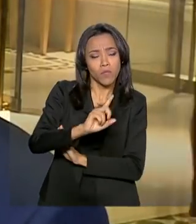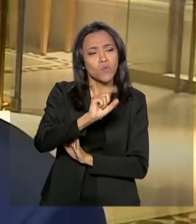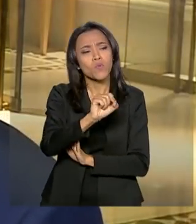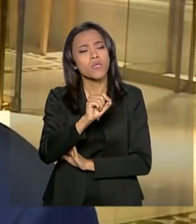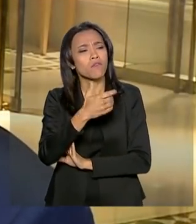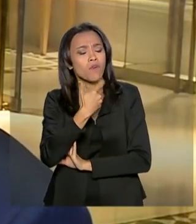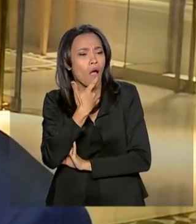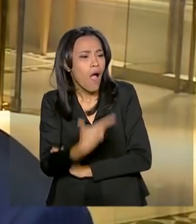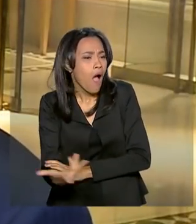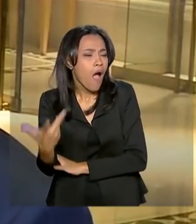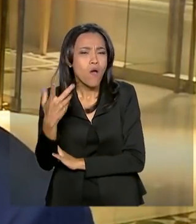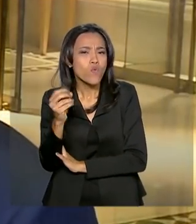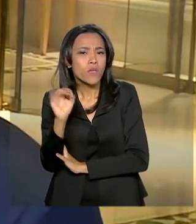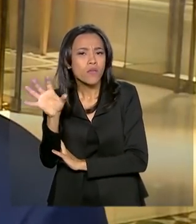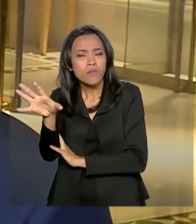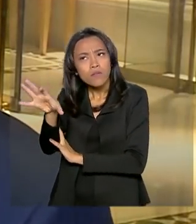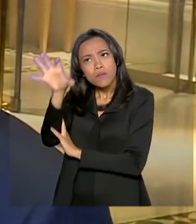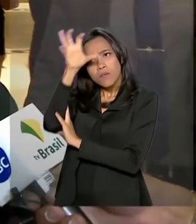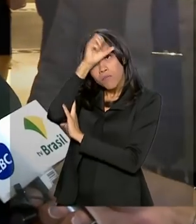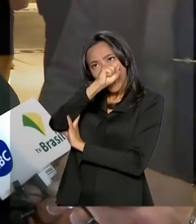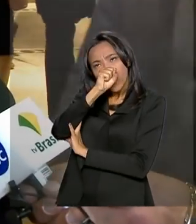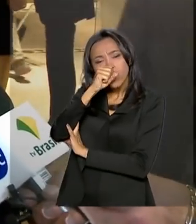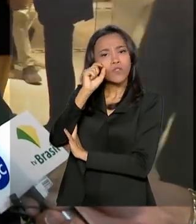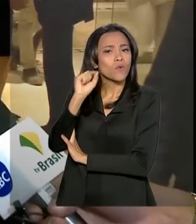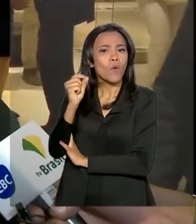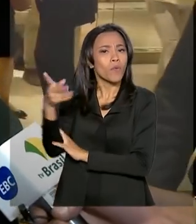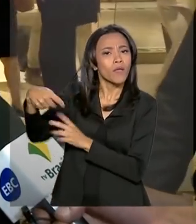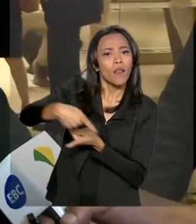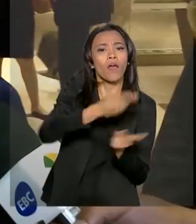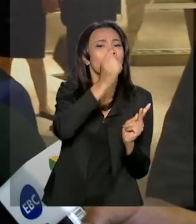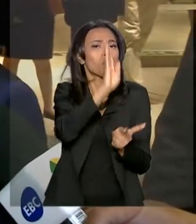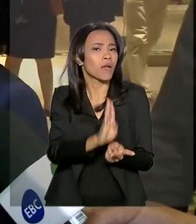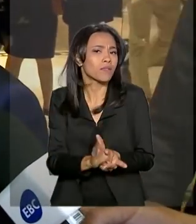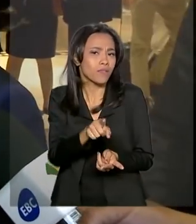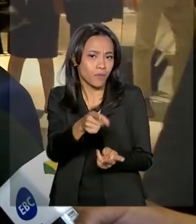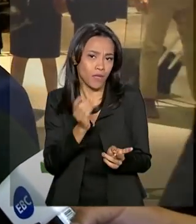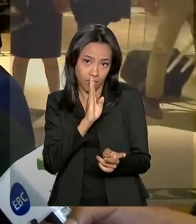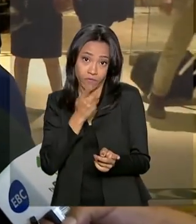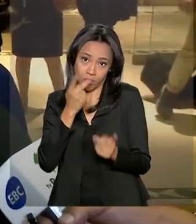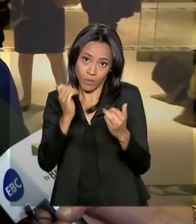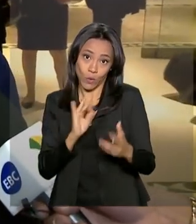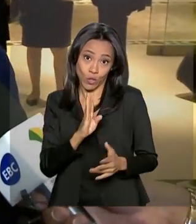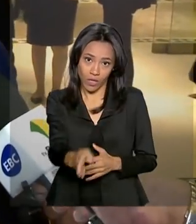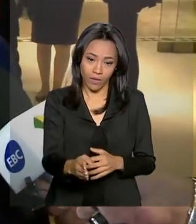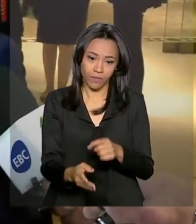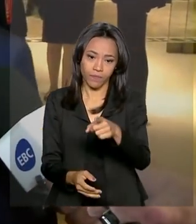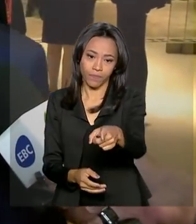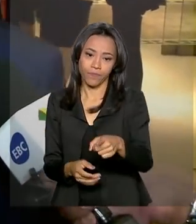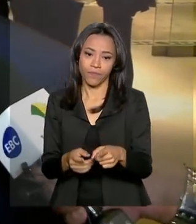e que traz de aprendizado para o brasil o vice presidente foi direto organização e método